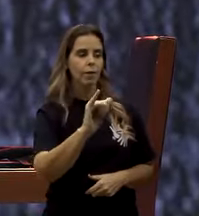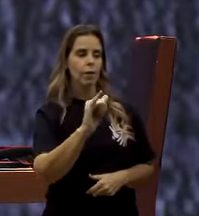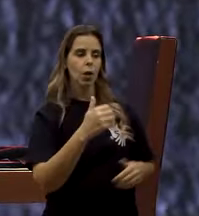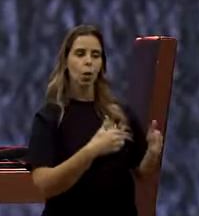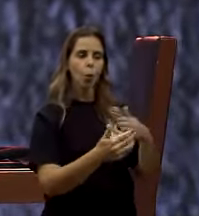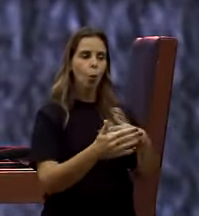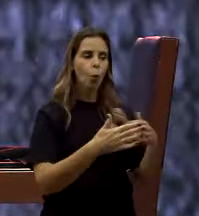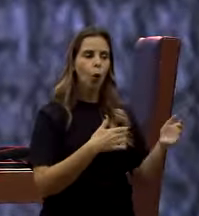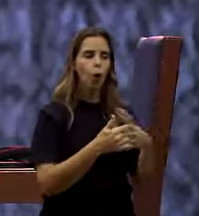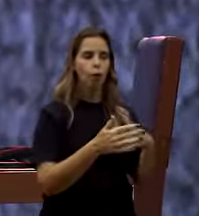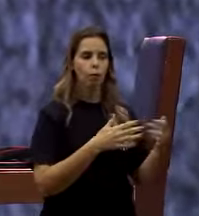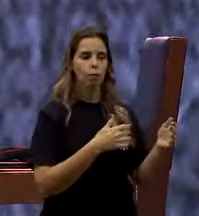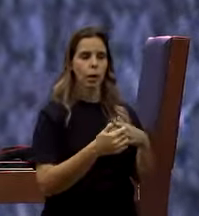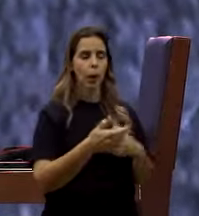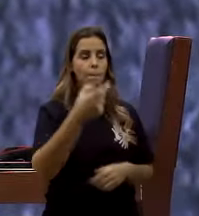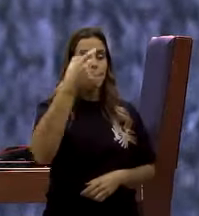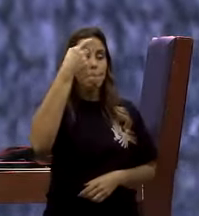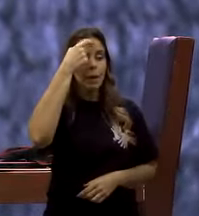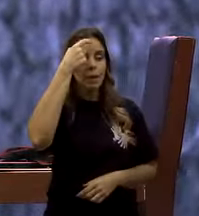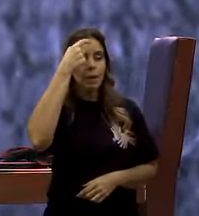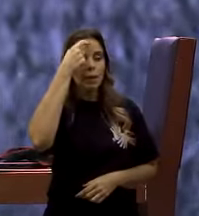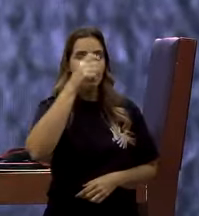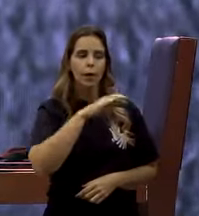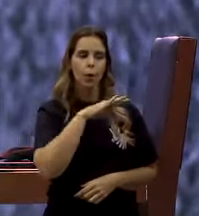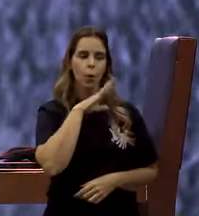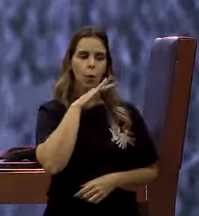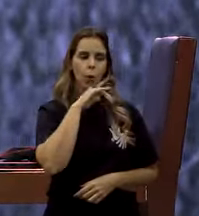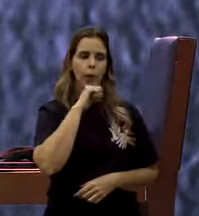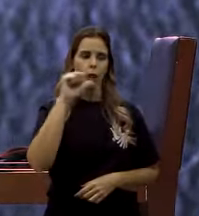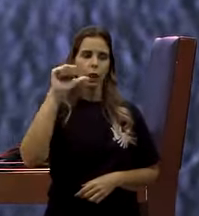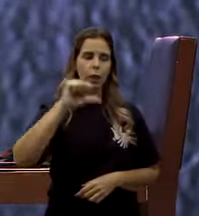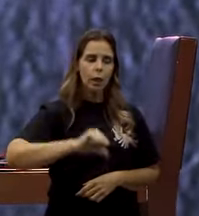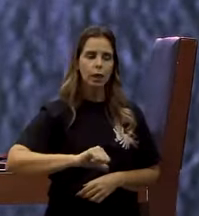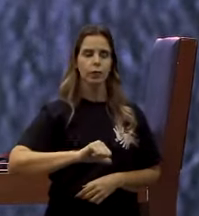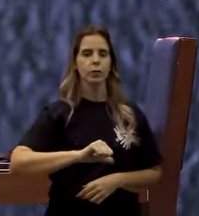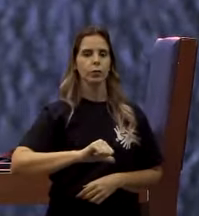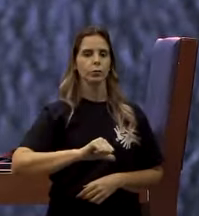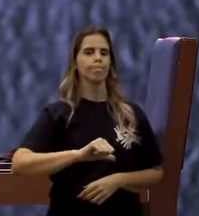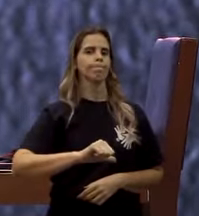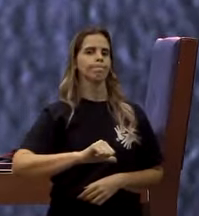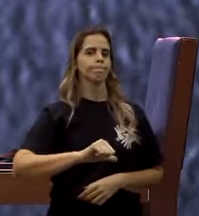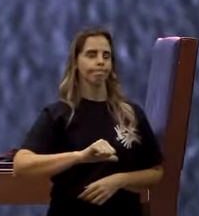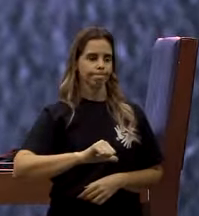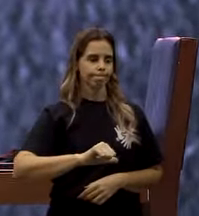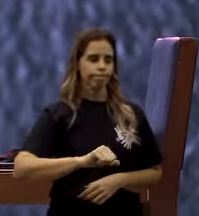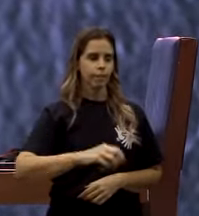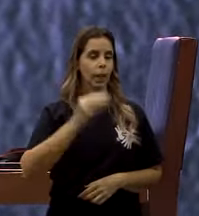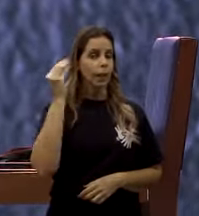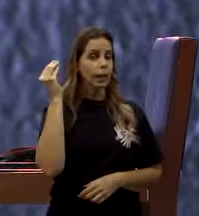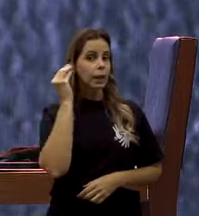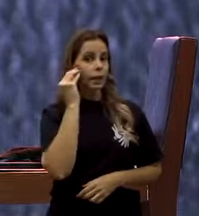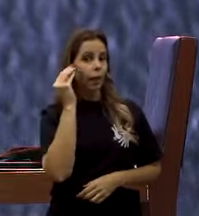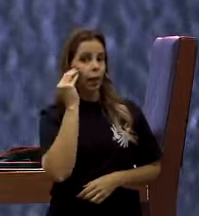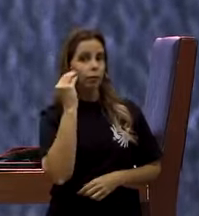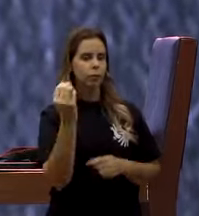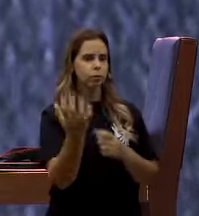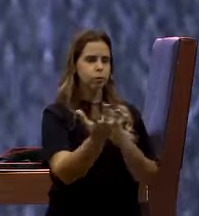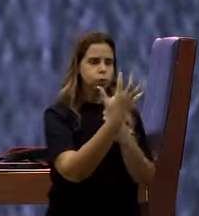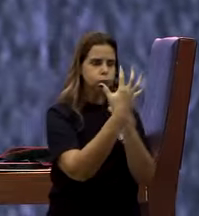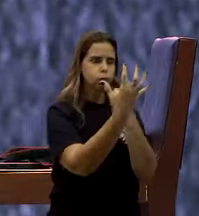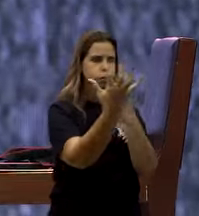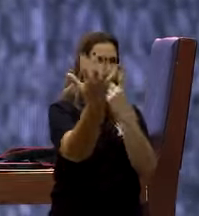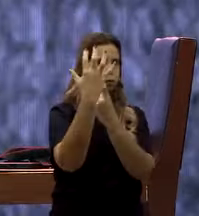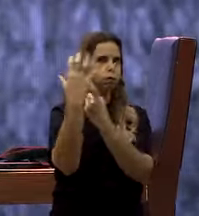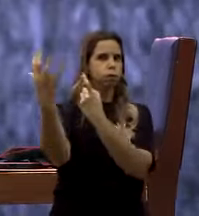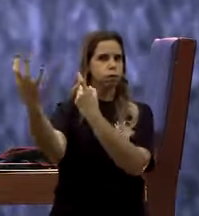qualquer tipo de pensamento negativo que tenta entrar na tua casa na tua vida na tua família é